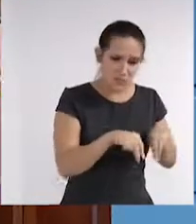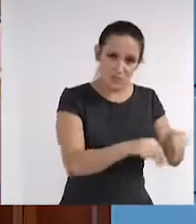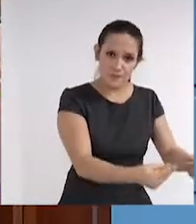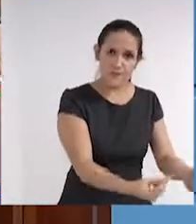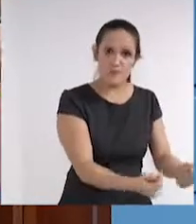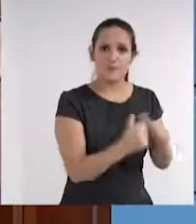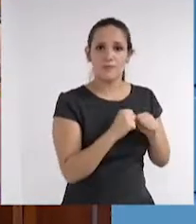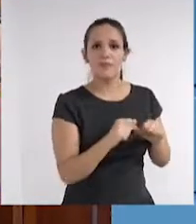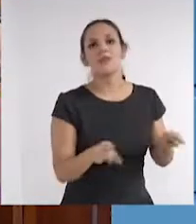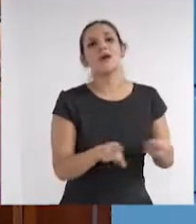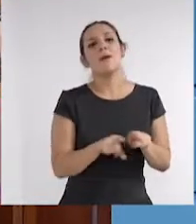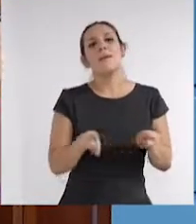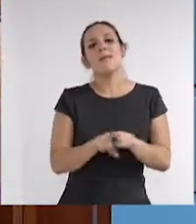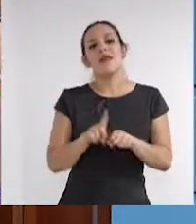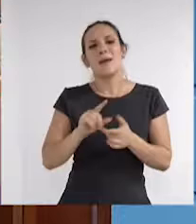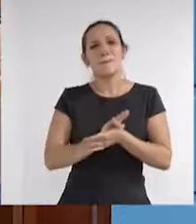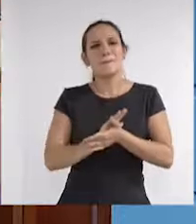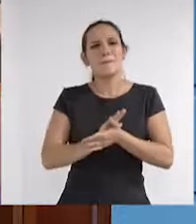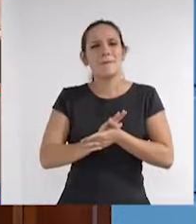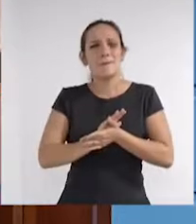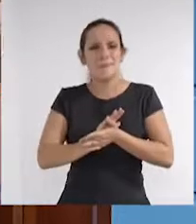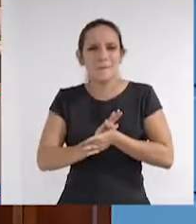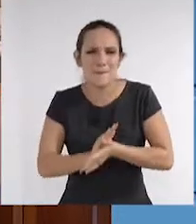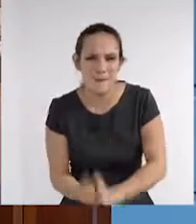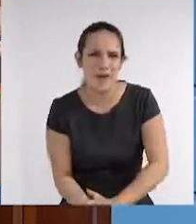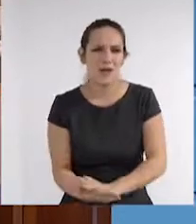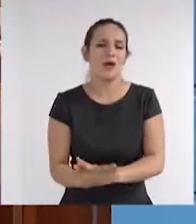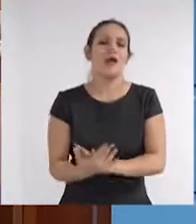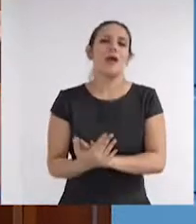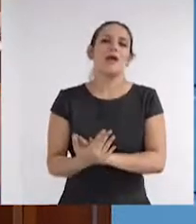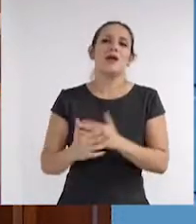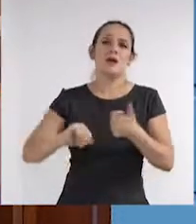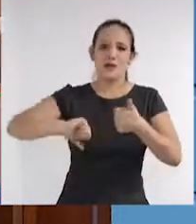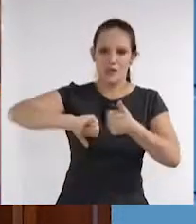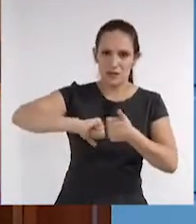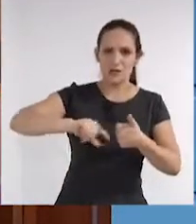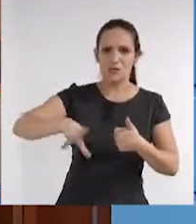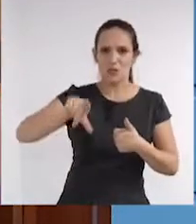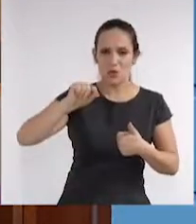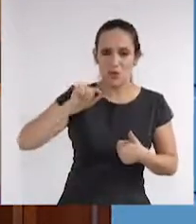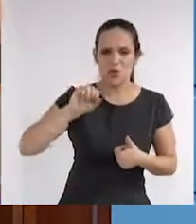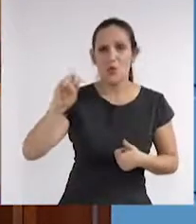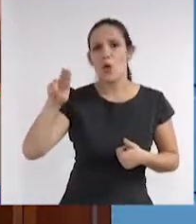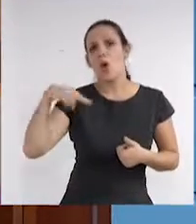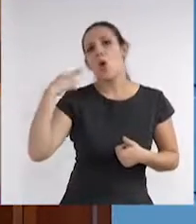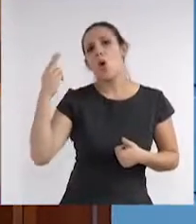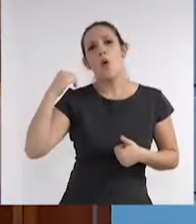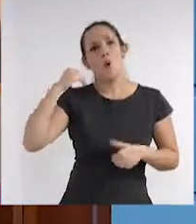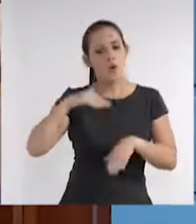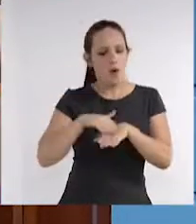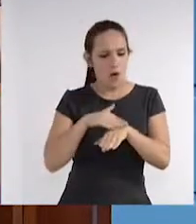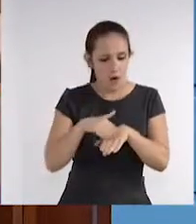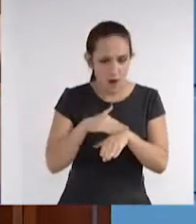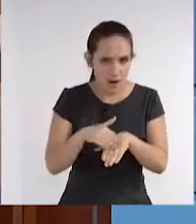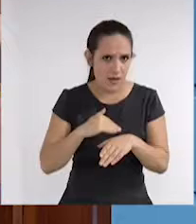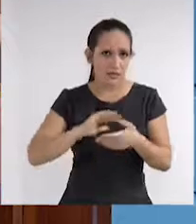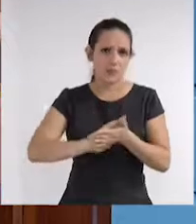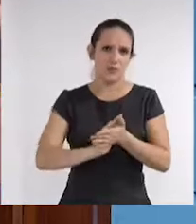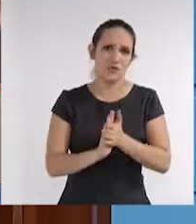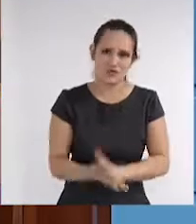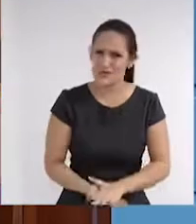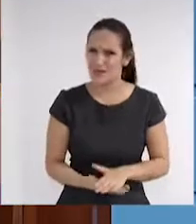da homofobia, a discriminação racial, a falta de terra, deputado Zé